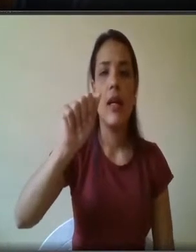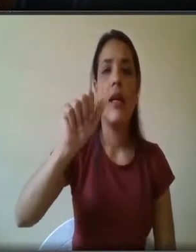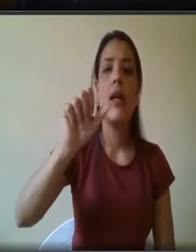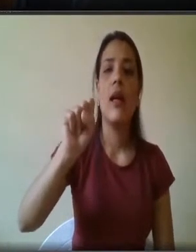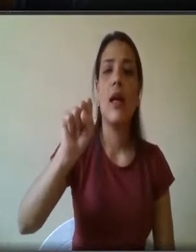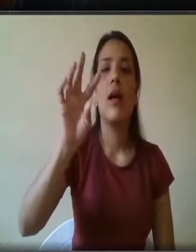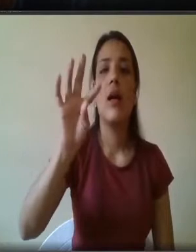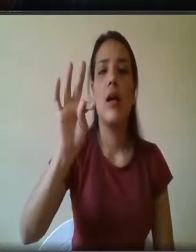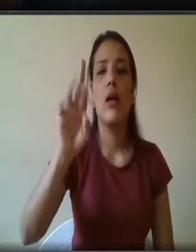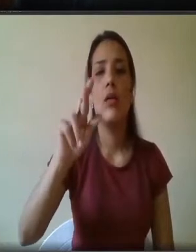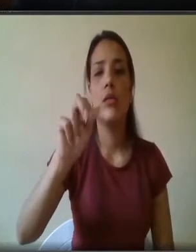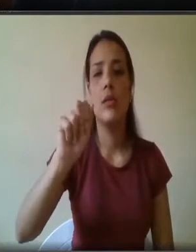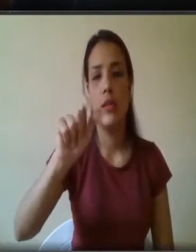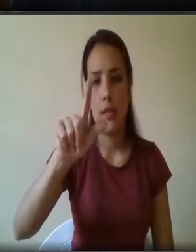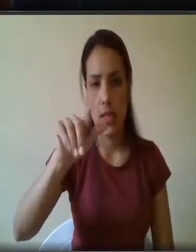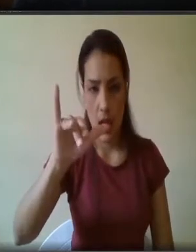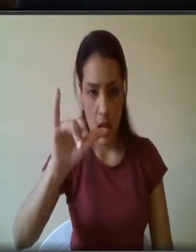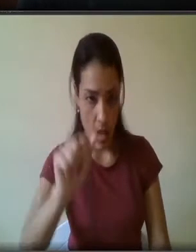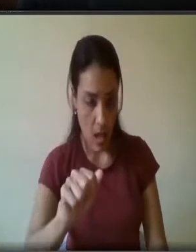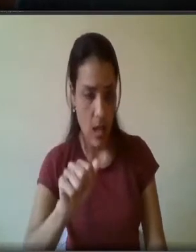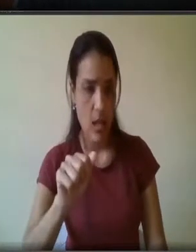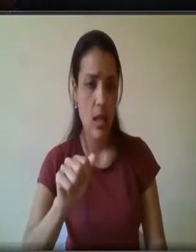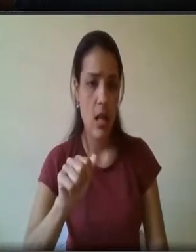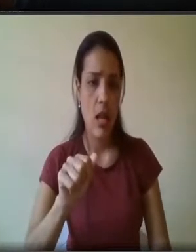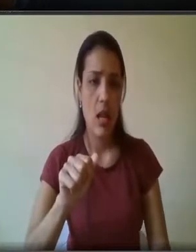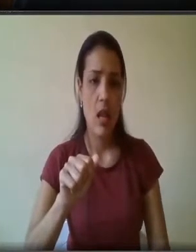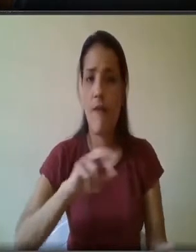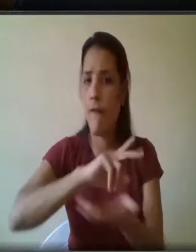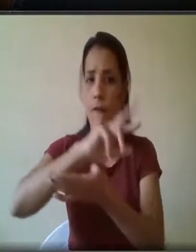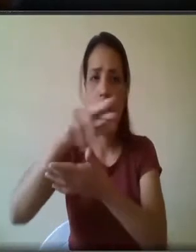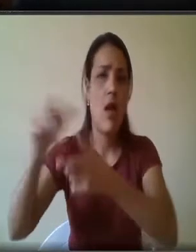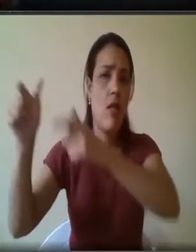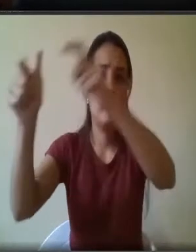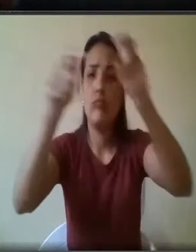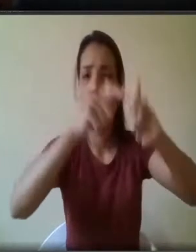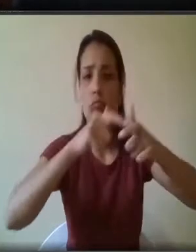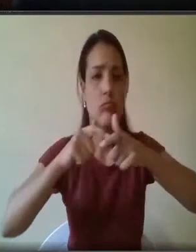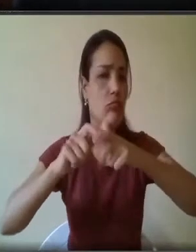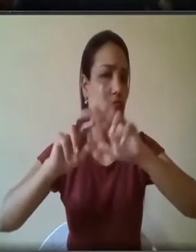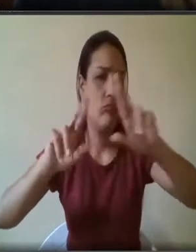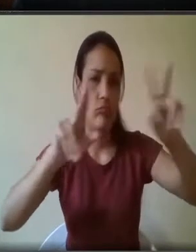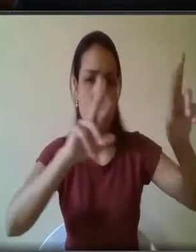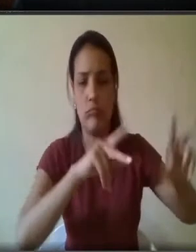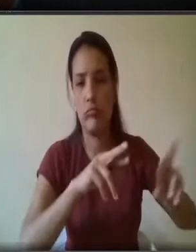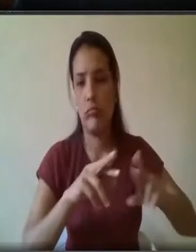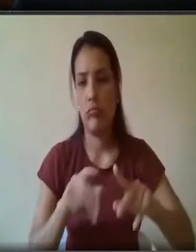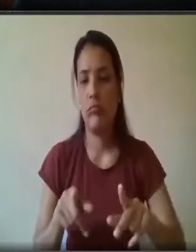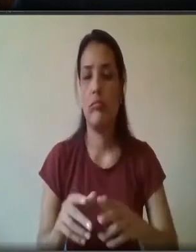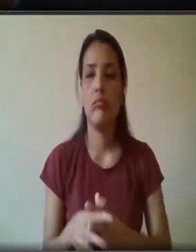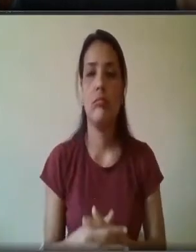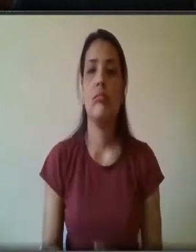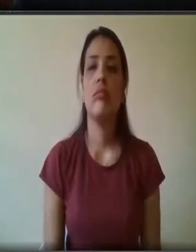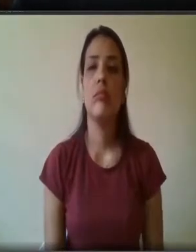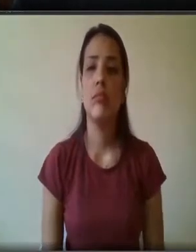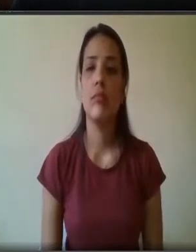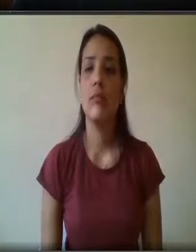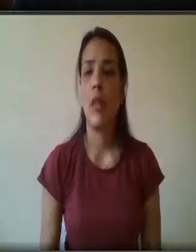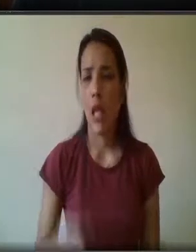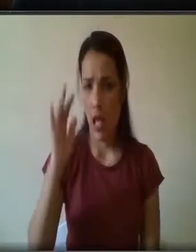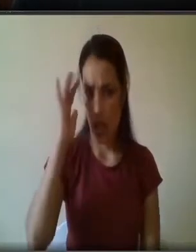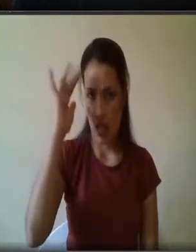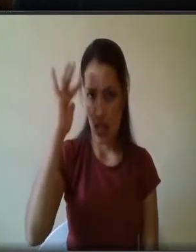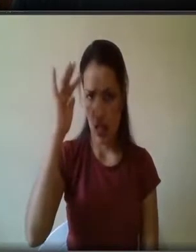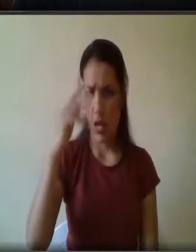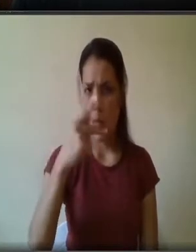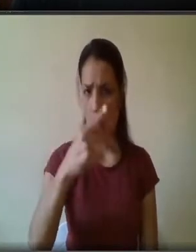na Ásia. Então, o Wegener, com isso, tentou provar. A teoria do Wegener não foi aceita. Mais tarde, nos